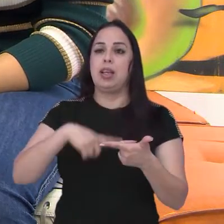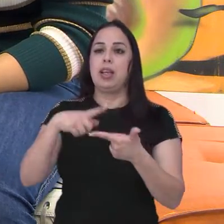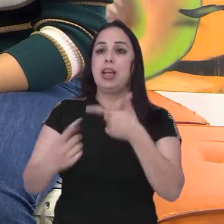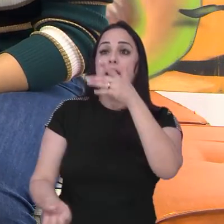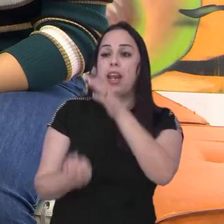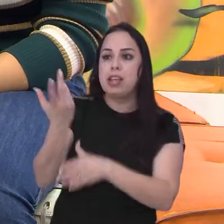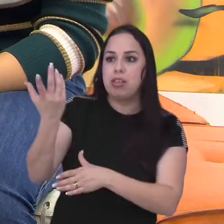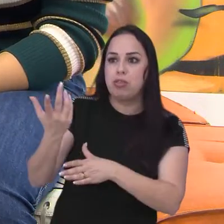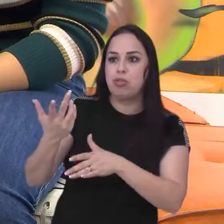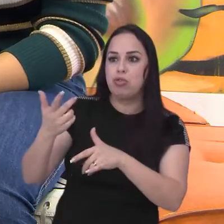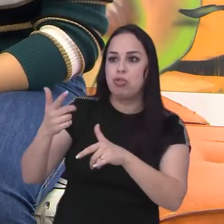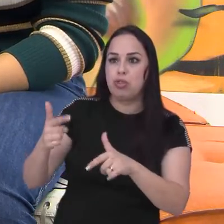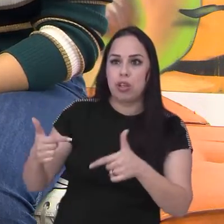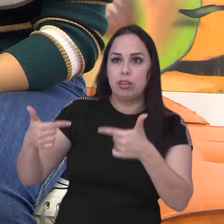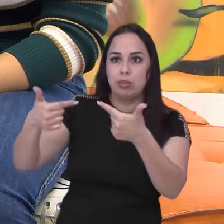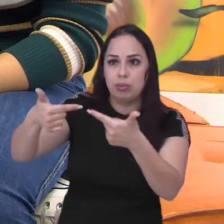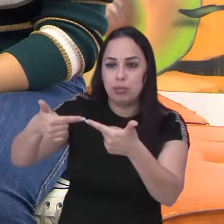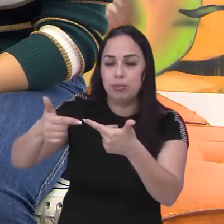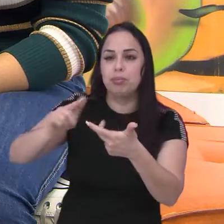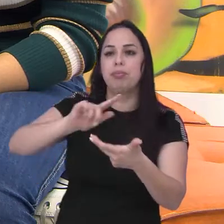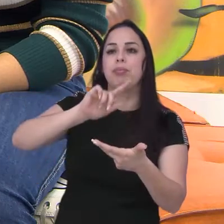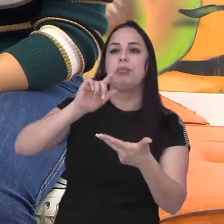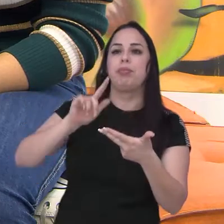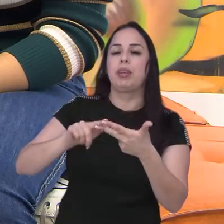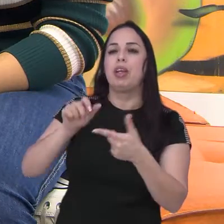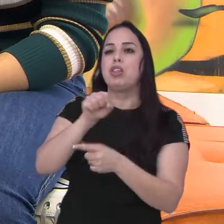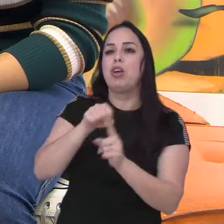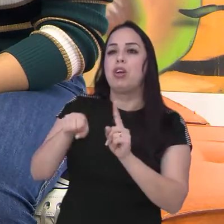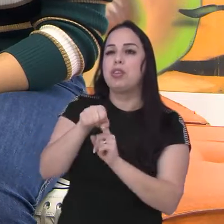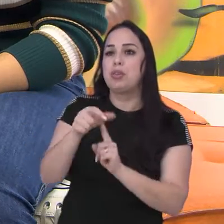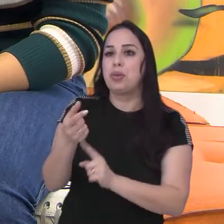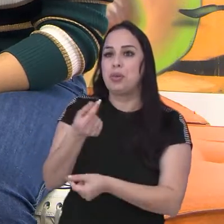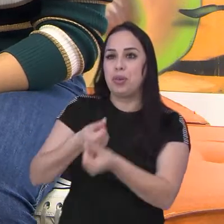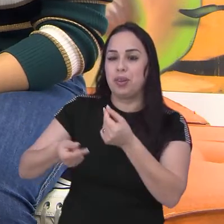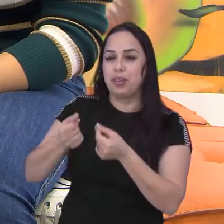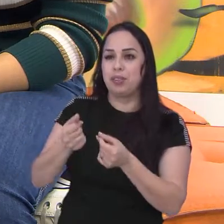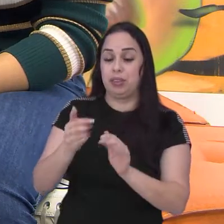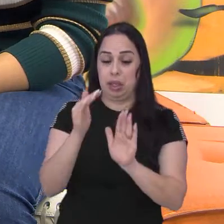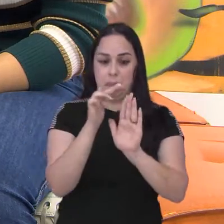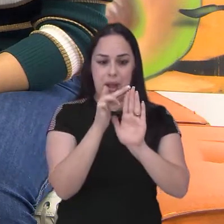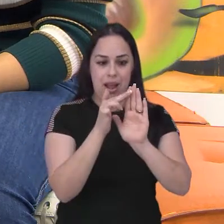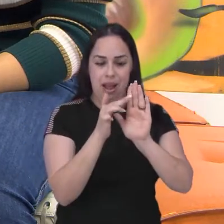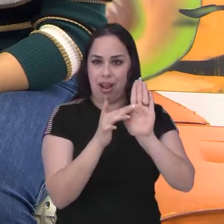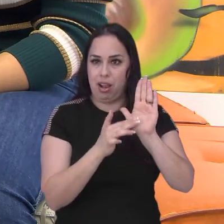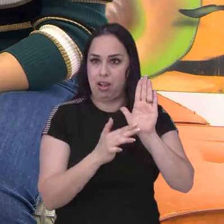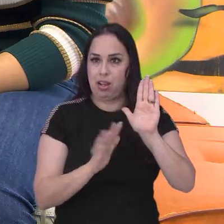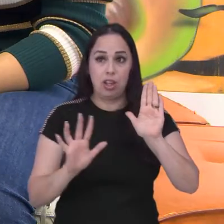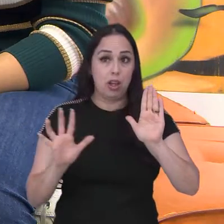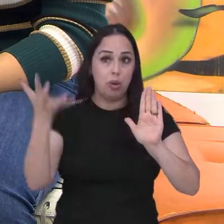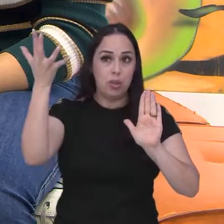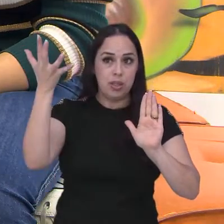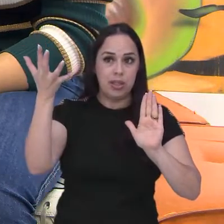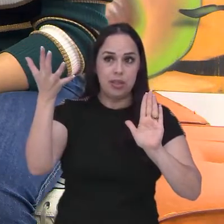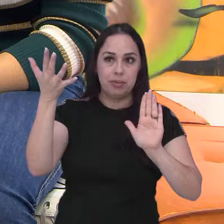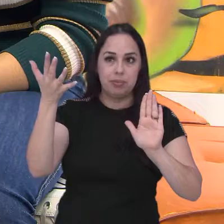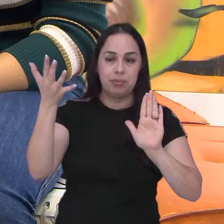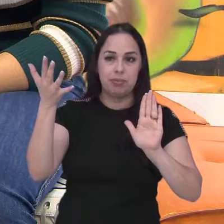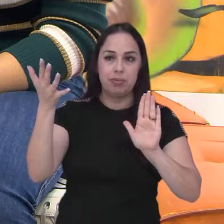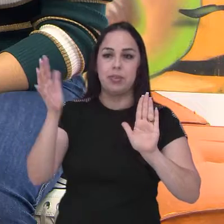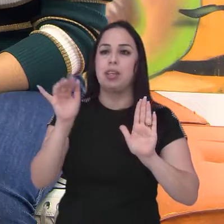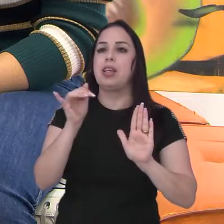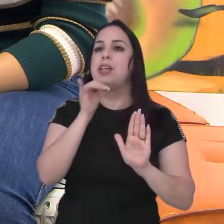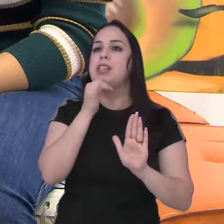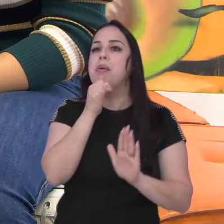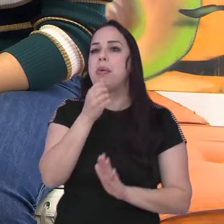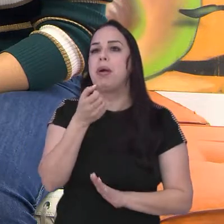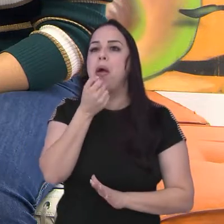Criação de ações, de atividades que vai além, pra você ter uma ideia, de só a cultural, né? Então a gente hoje tem, pra você ter uma lista de coisas que aconteceu. A